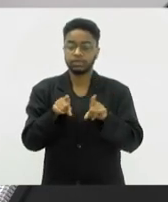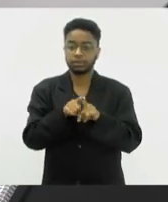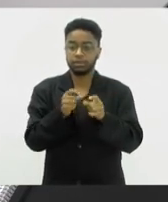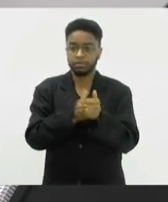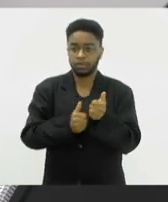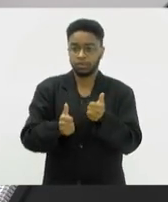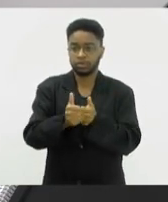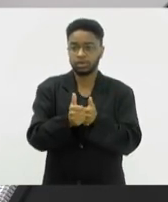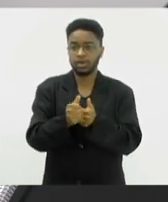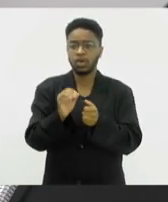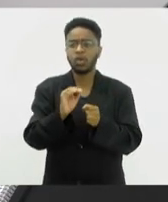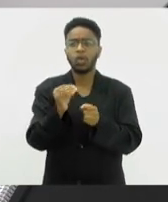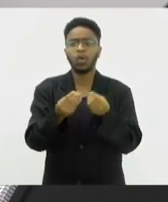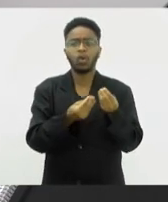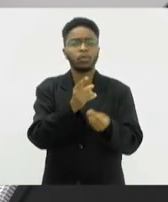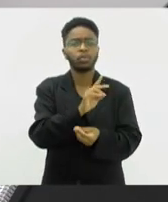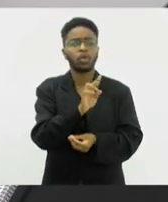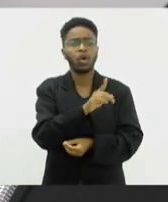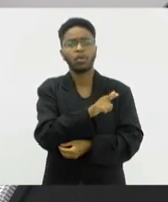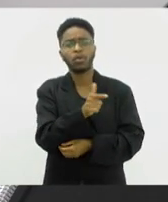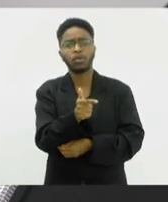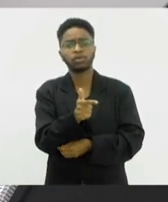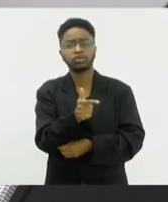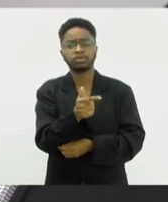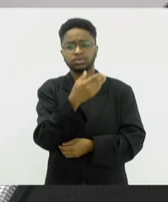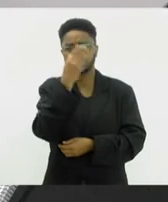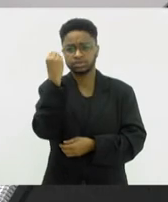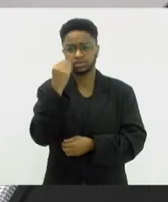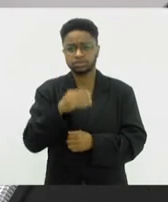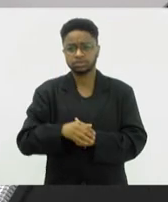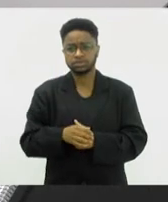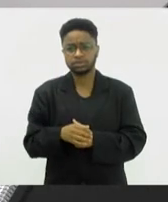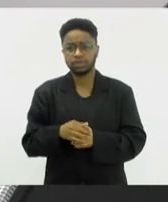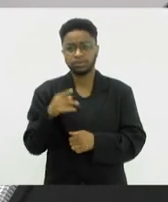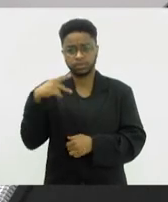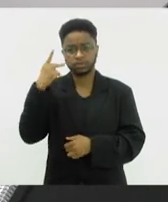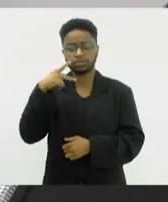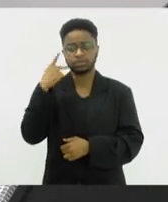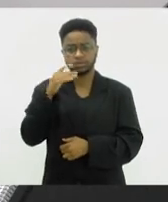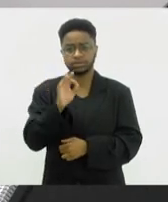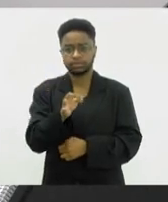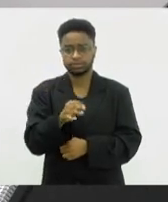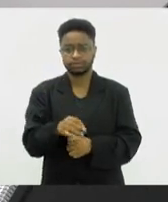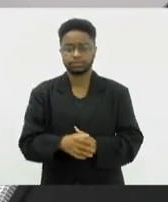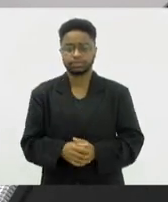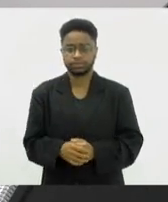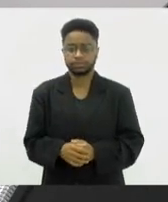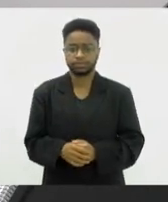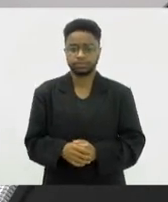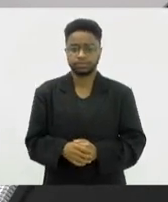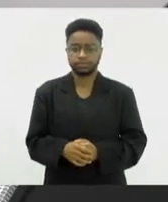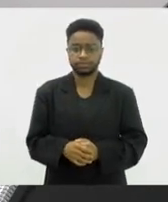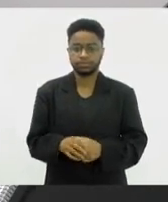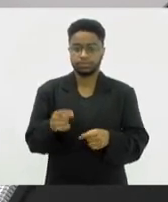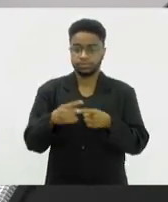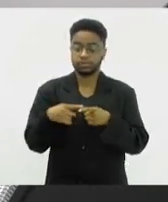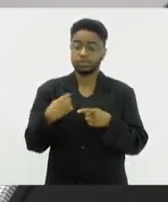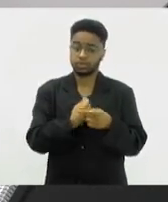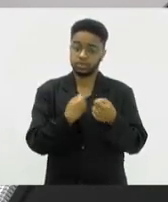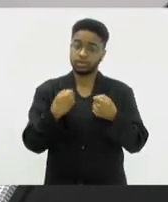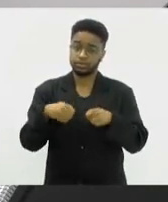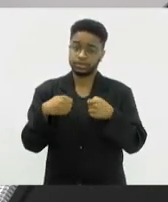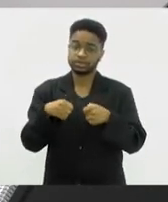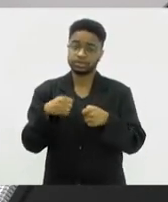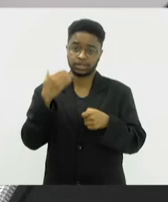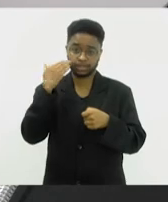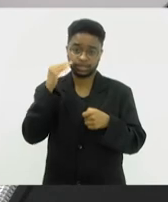prioridades, como é que chama aqui o outro rótulo que usa? Não sei se é programa. Políticas, né, que a gente tem considerado que tanto